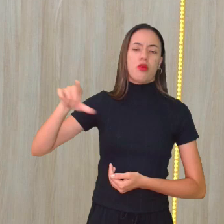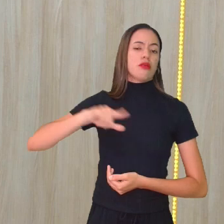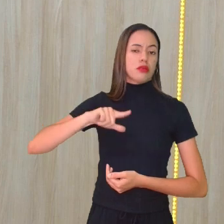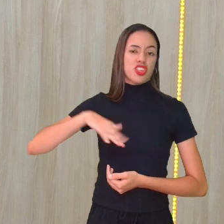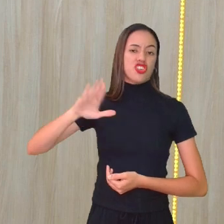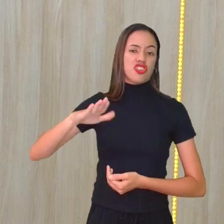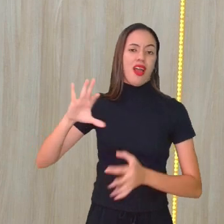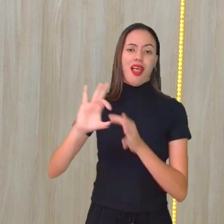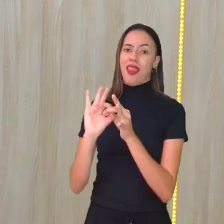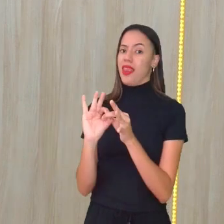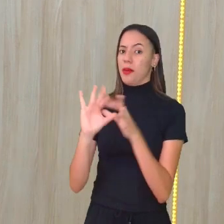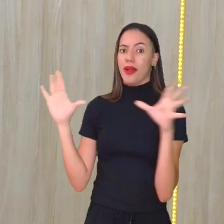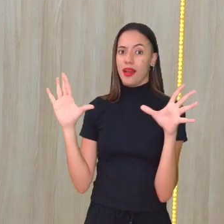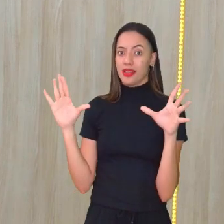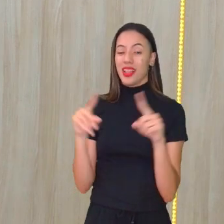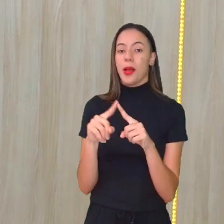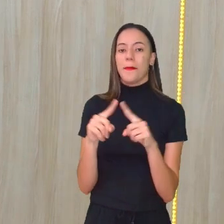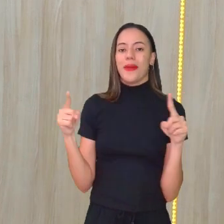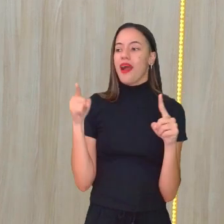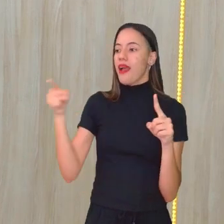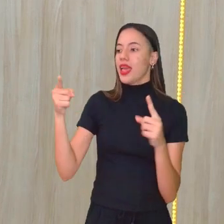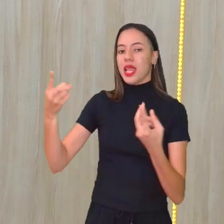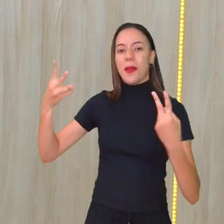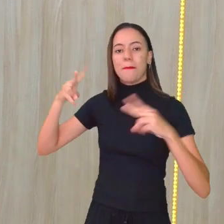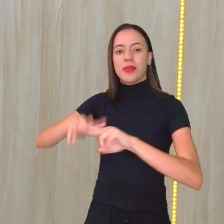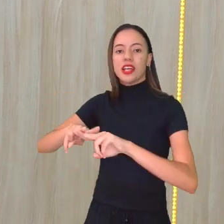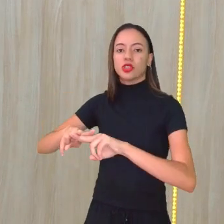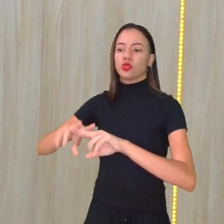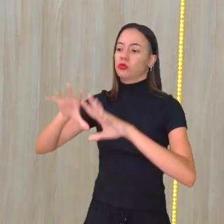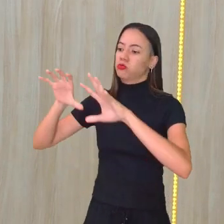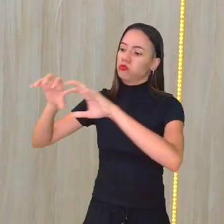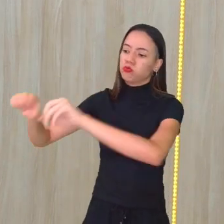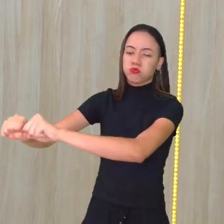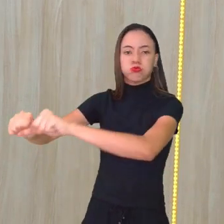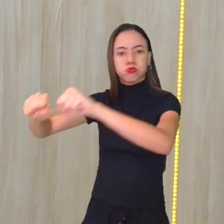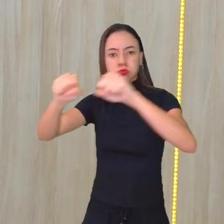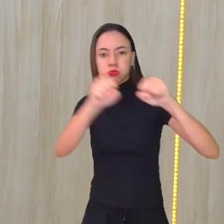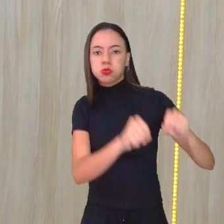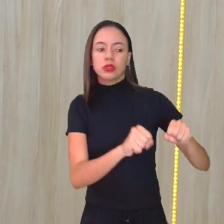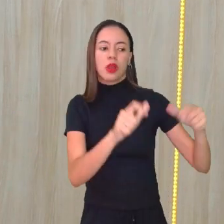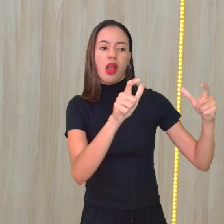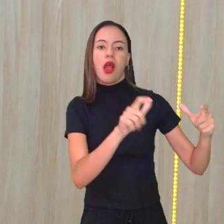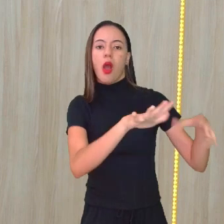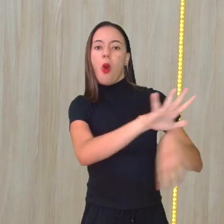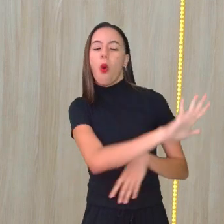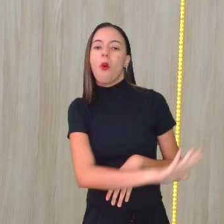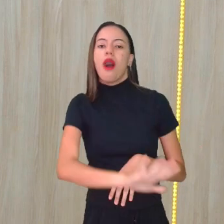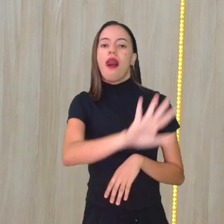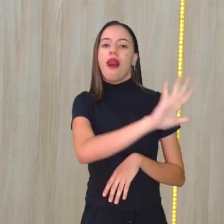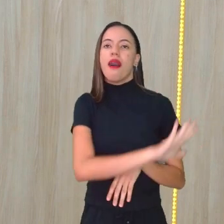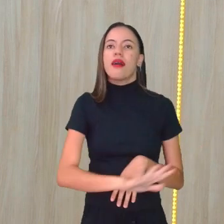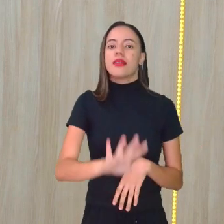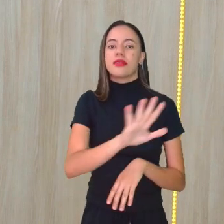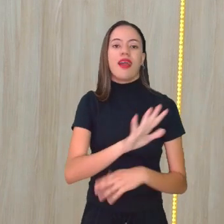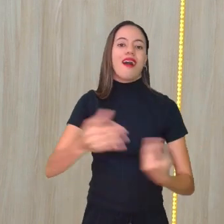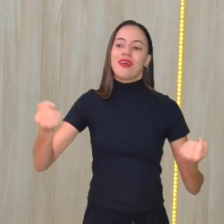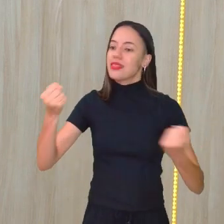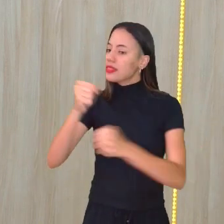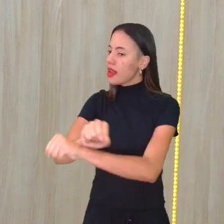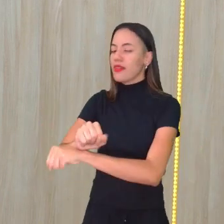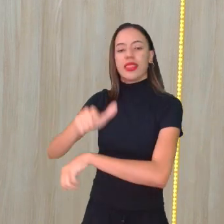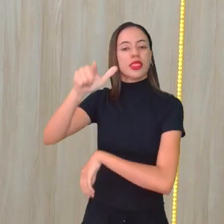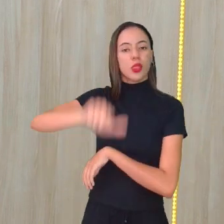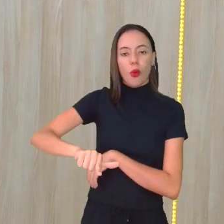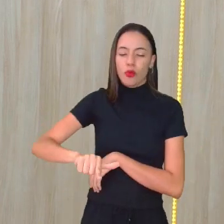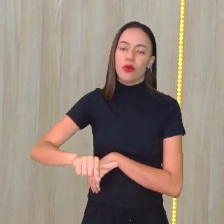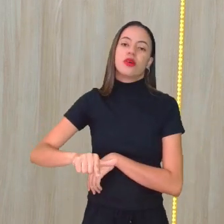sua liberdade, e termina sendo preso, e levado para uma região onde ele vai ser mais uma vez escravizado e